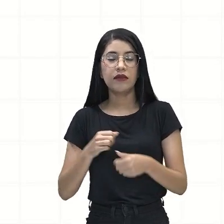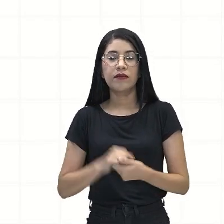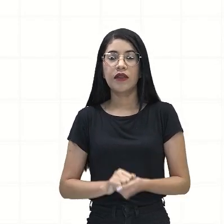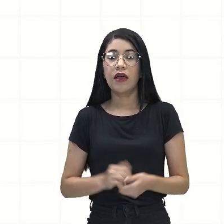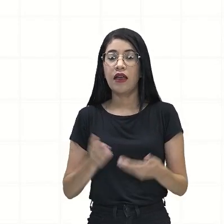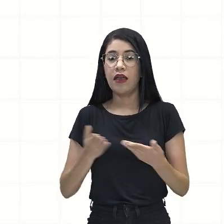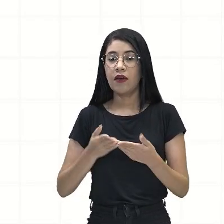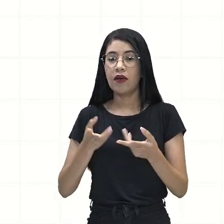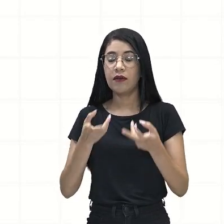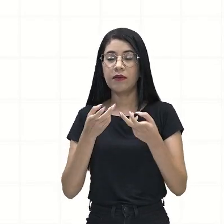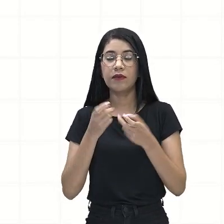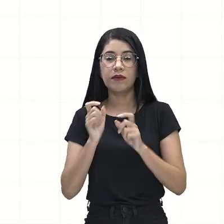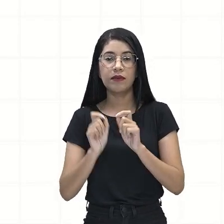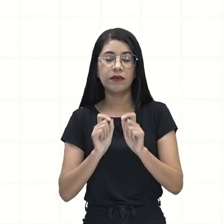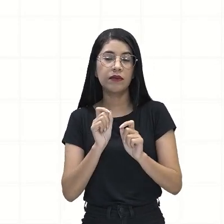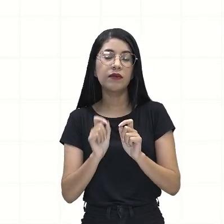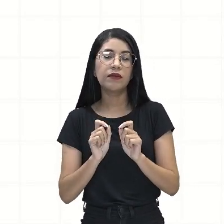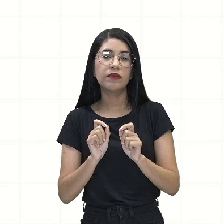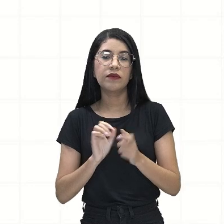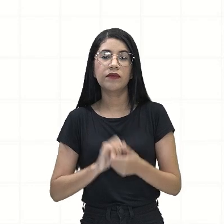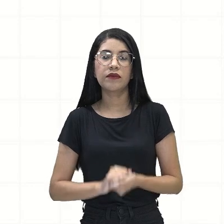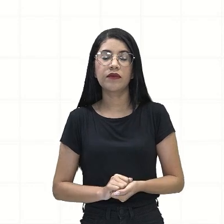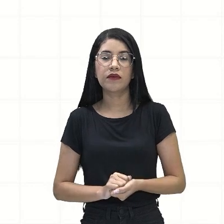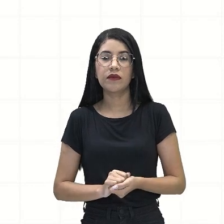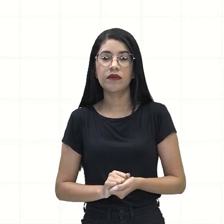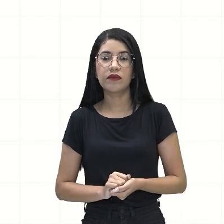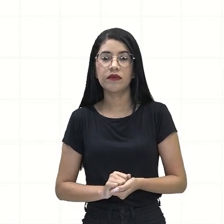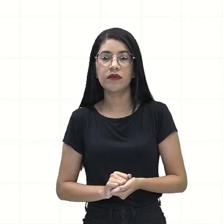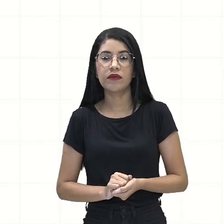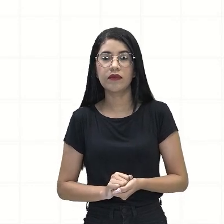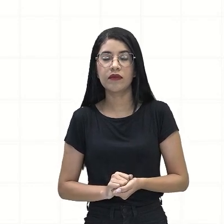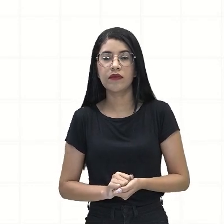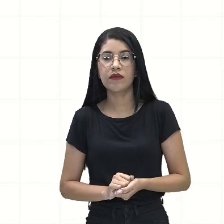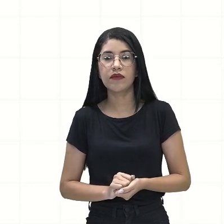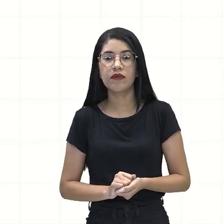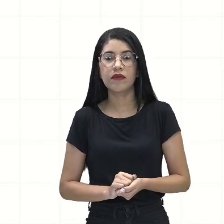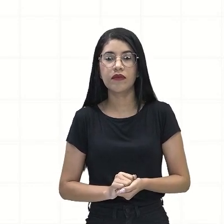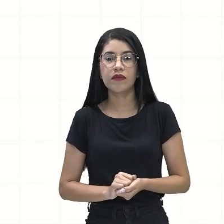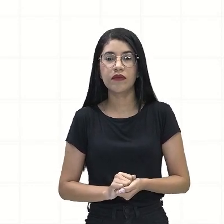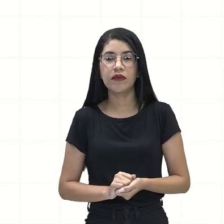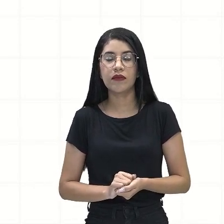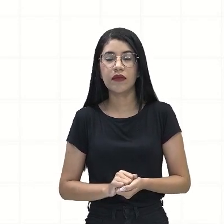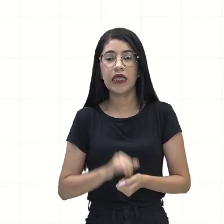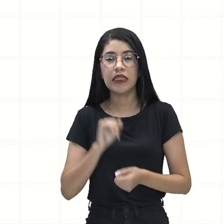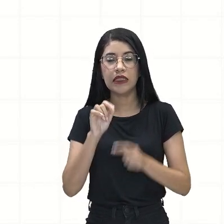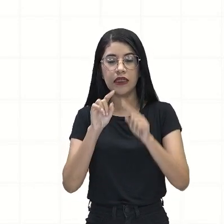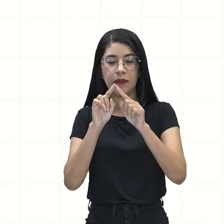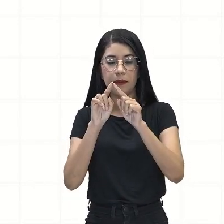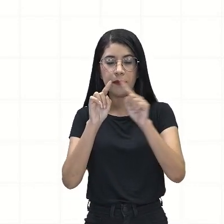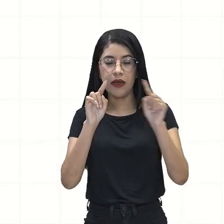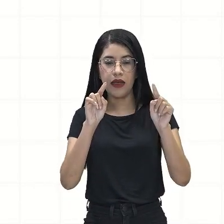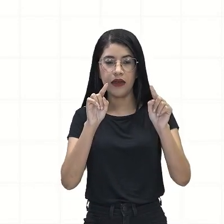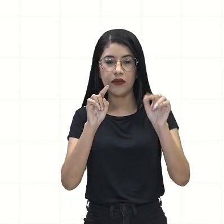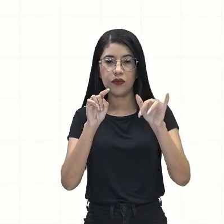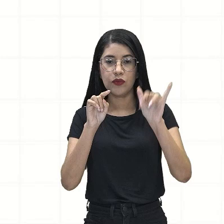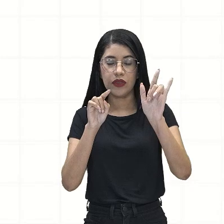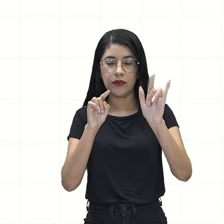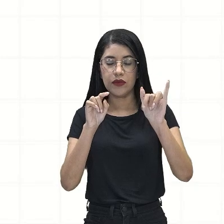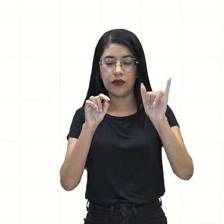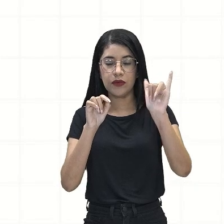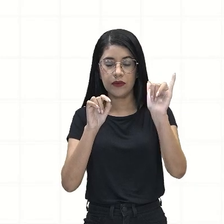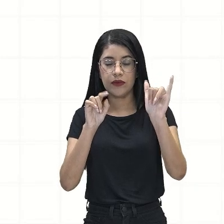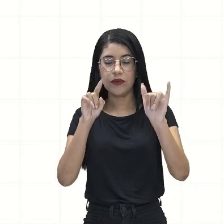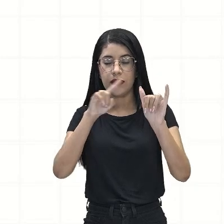verificar que esses pontos, se a gente ligar eles no X e ligar eles no Y, eles vão formar